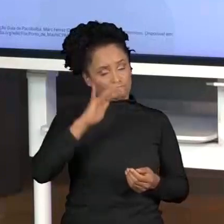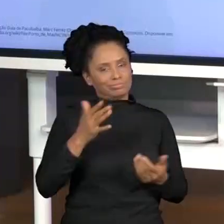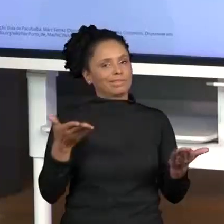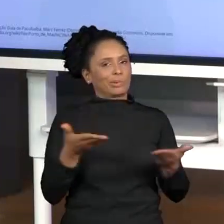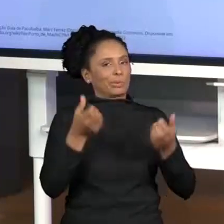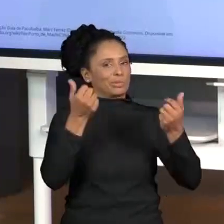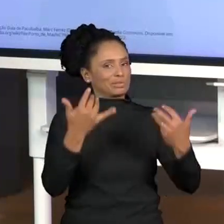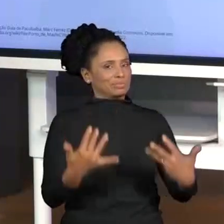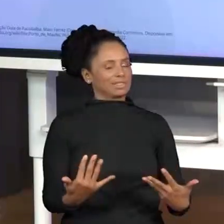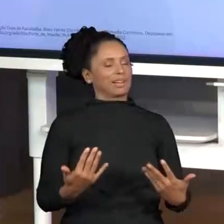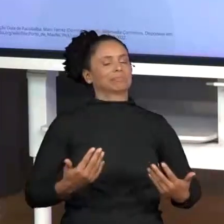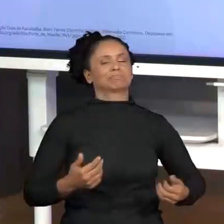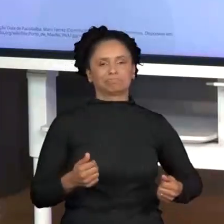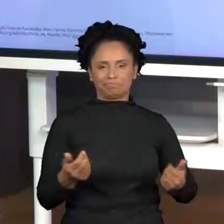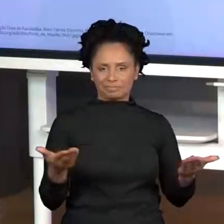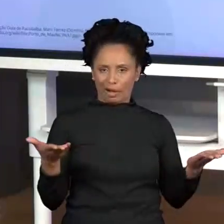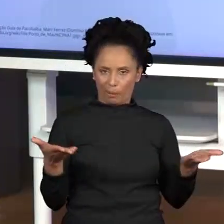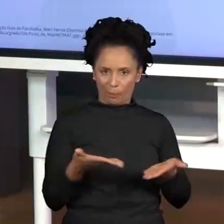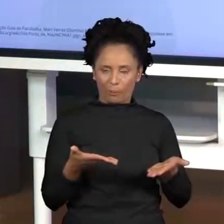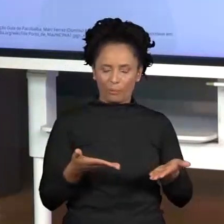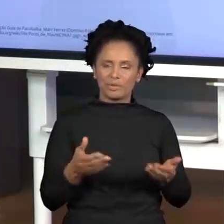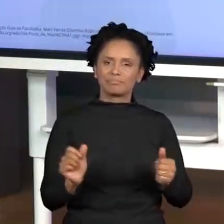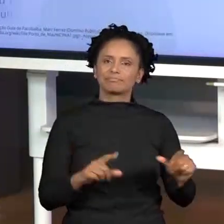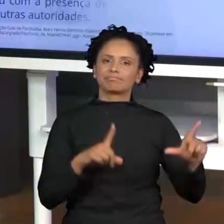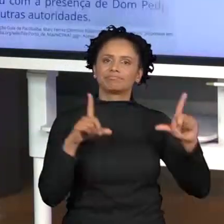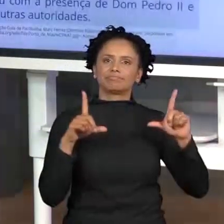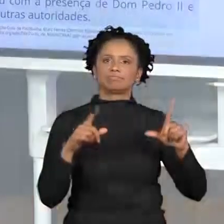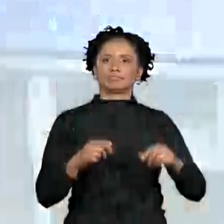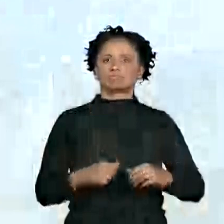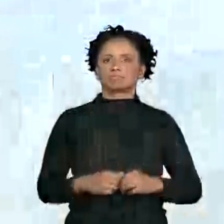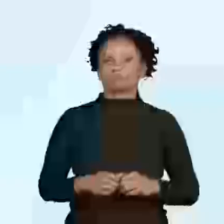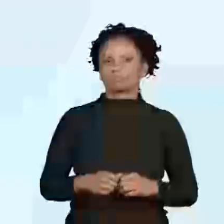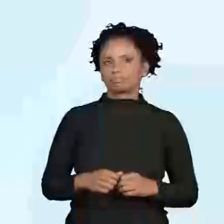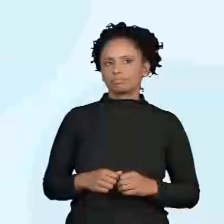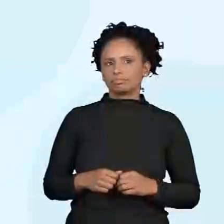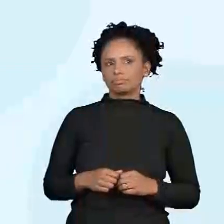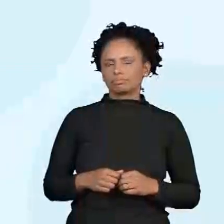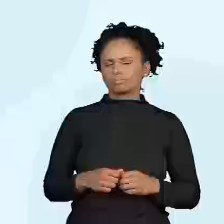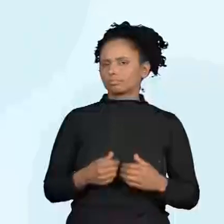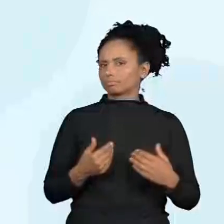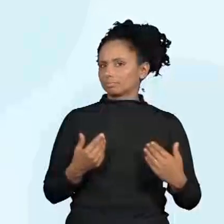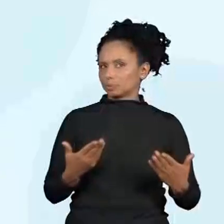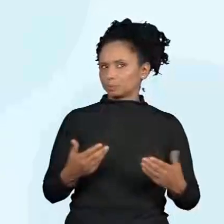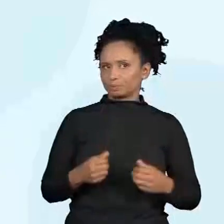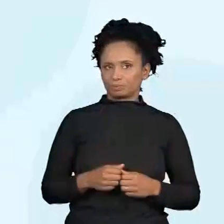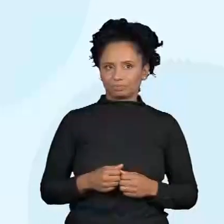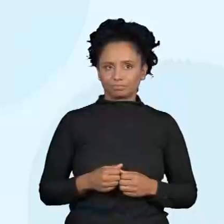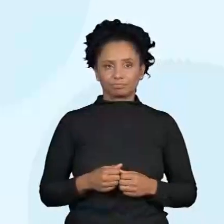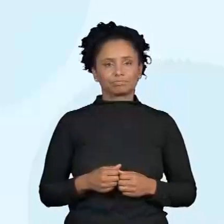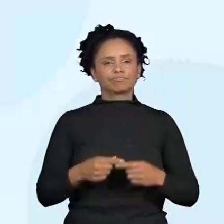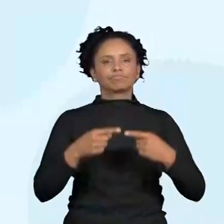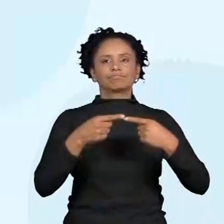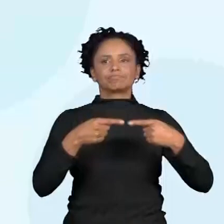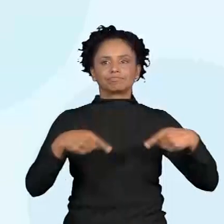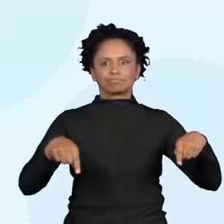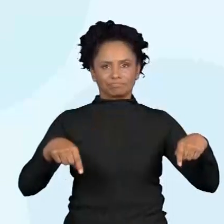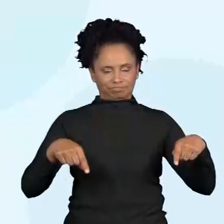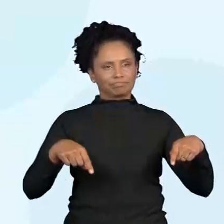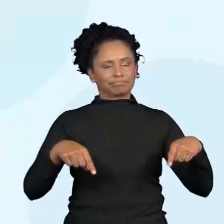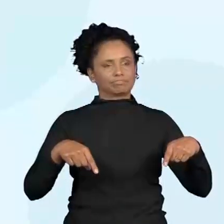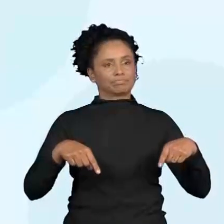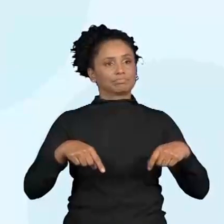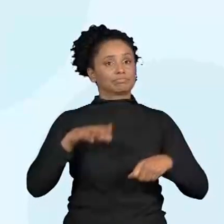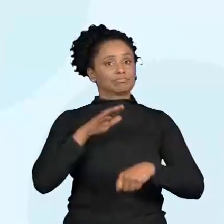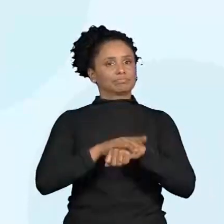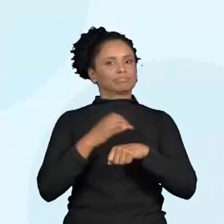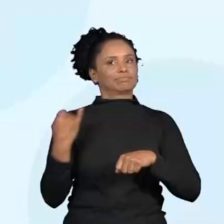Então vamos lá, vamos bem aqui, vamos na tela, juntinho com o professor. Olha só, lançamento da pedra fundamental